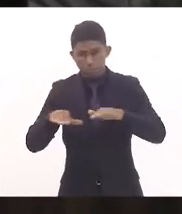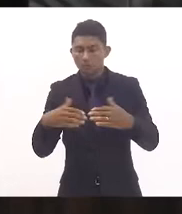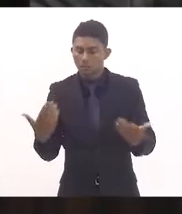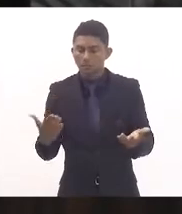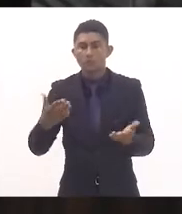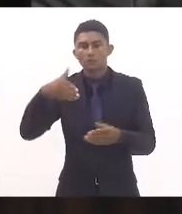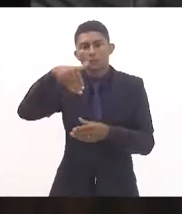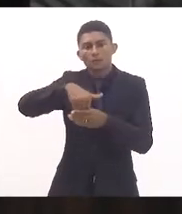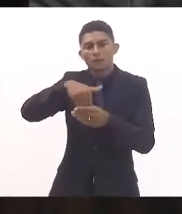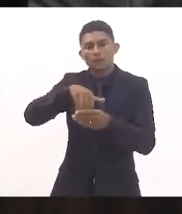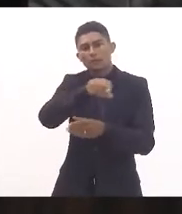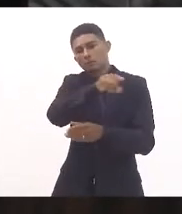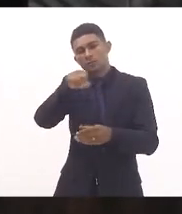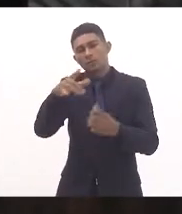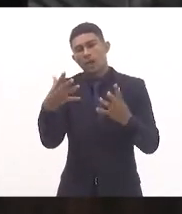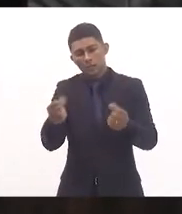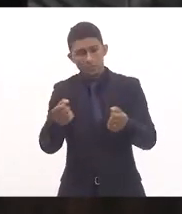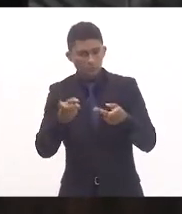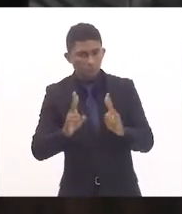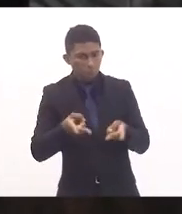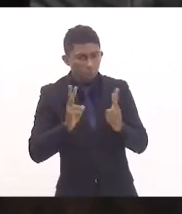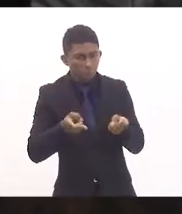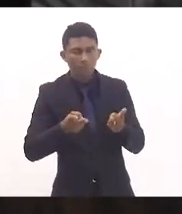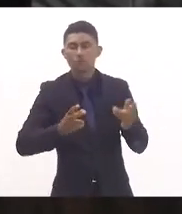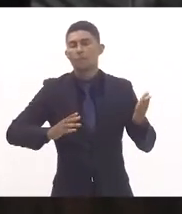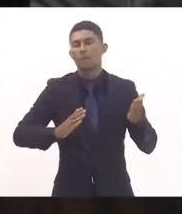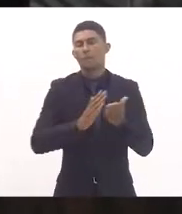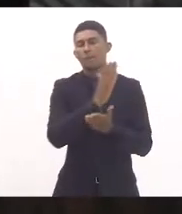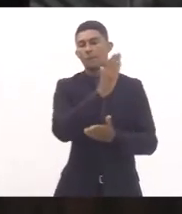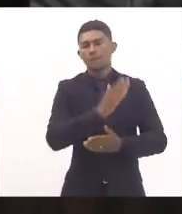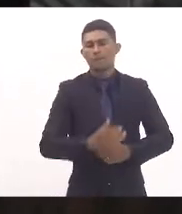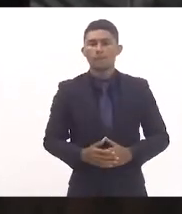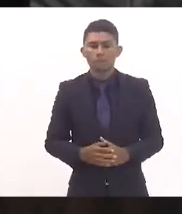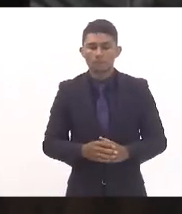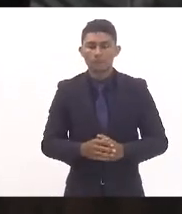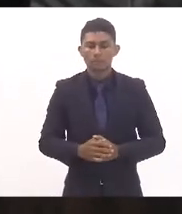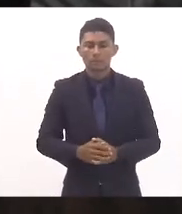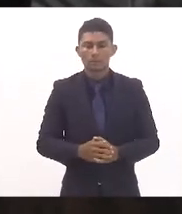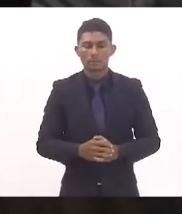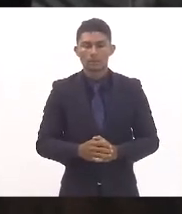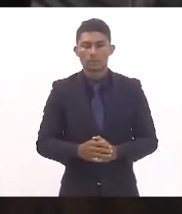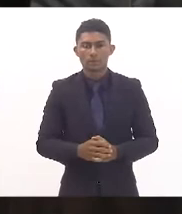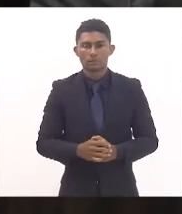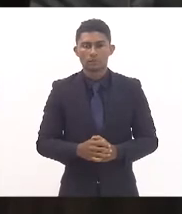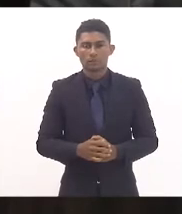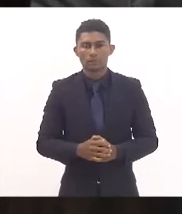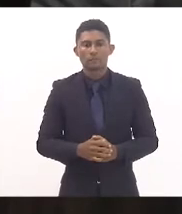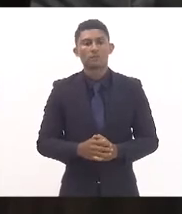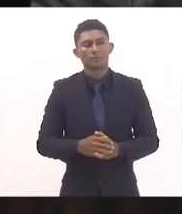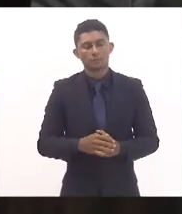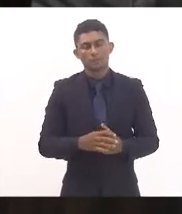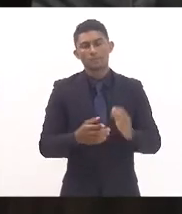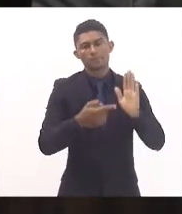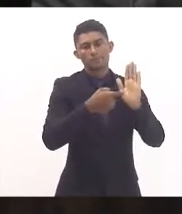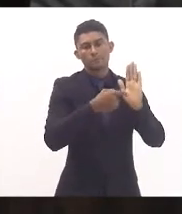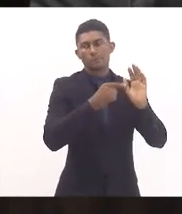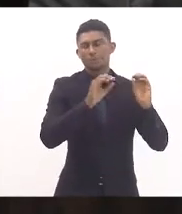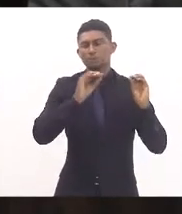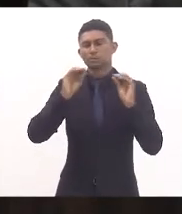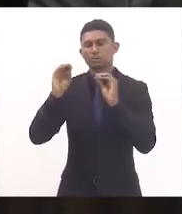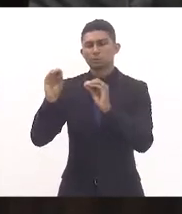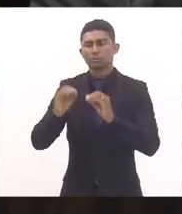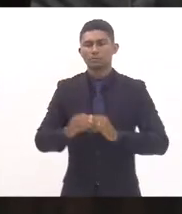votação. Senhores que aprovam, permaneçam como estão, aprovado. Vai a promulgação.